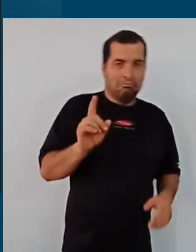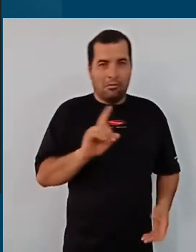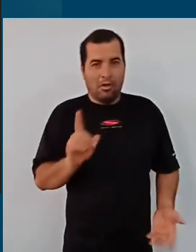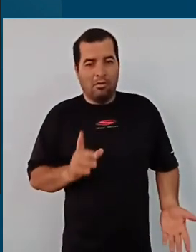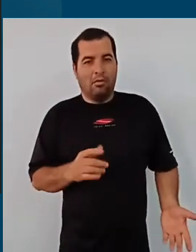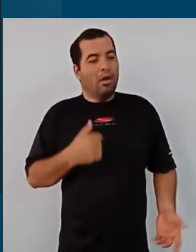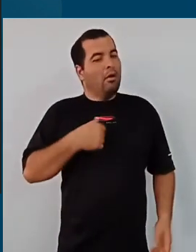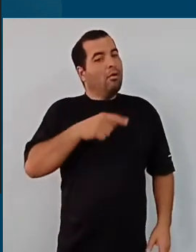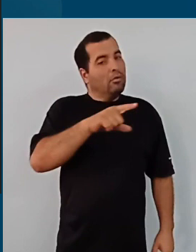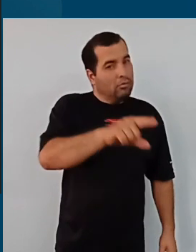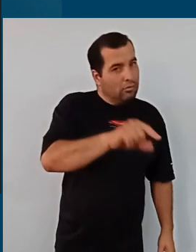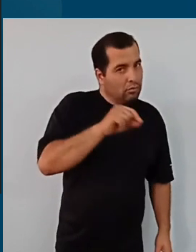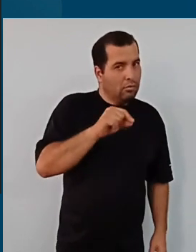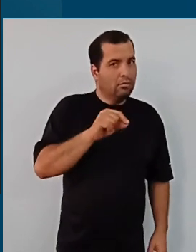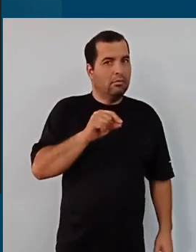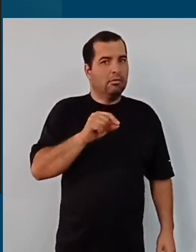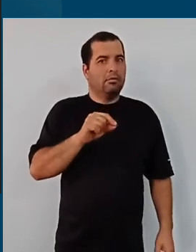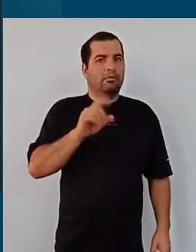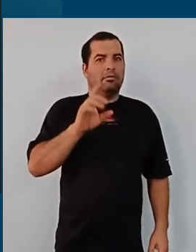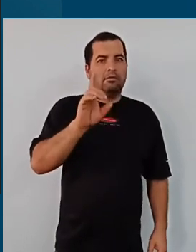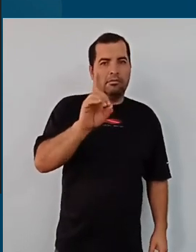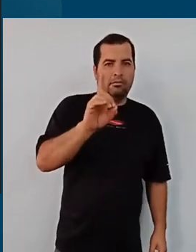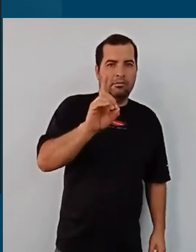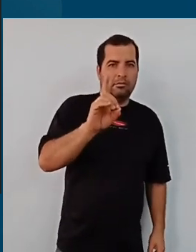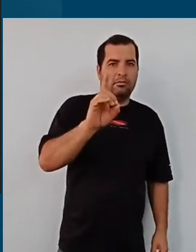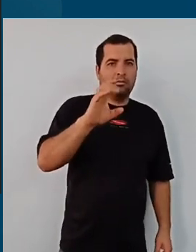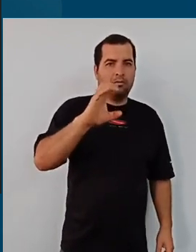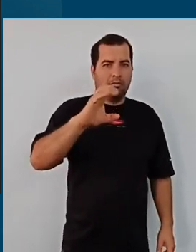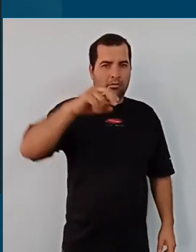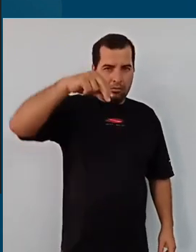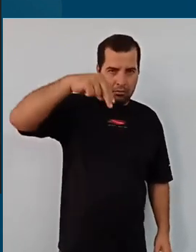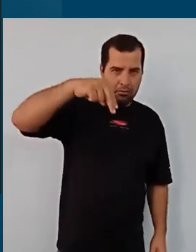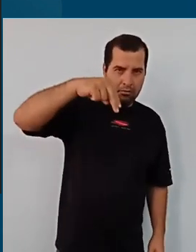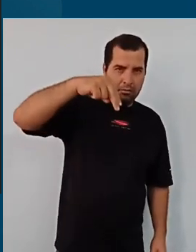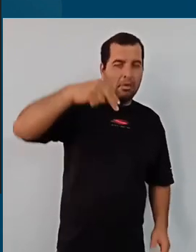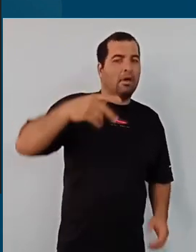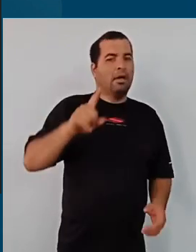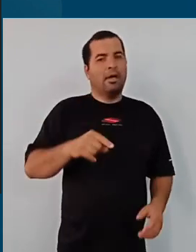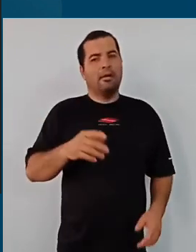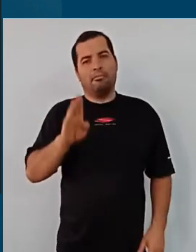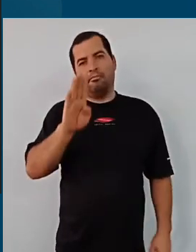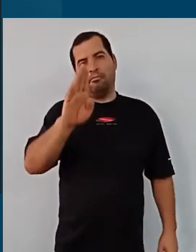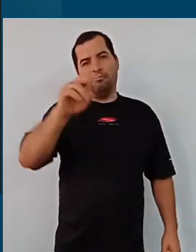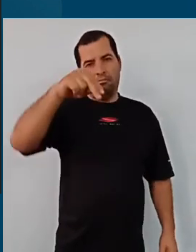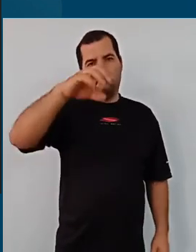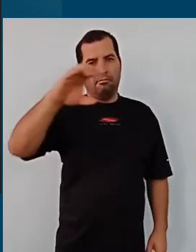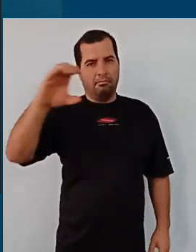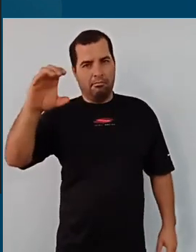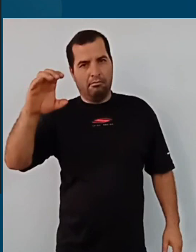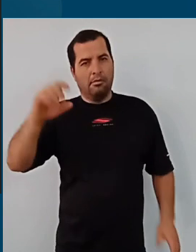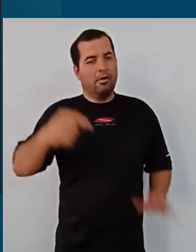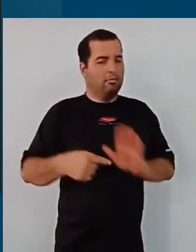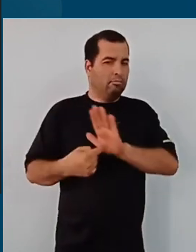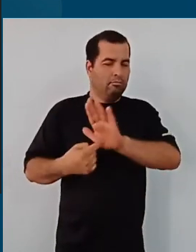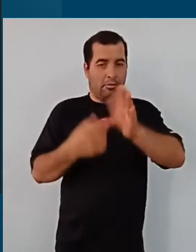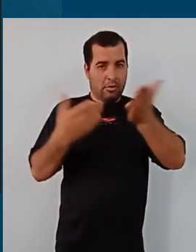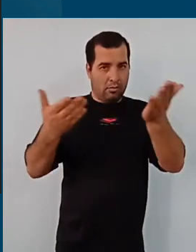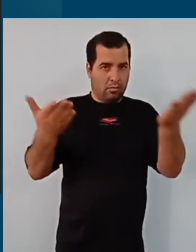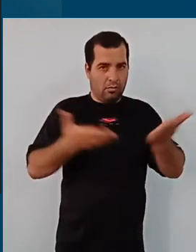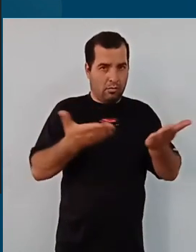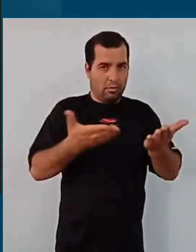a escolha que as diretrizes curriculares nacionais, que é a base, apresentam para a gente